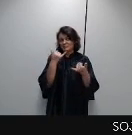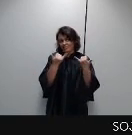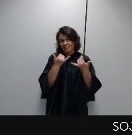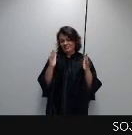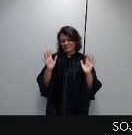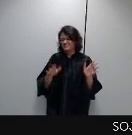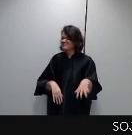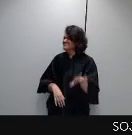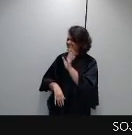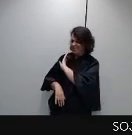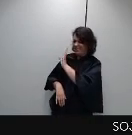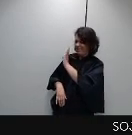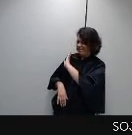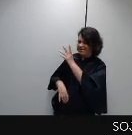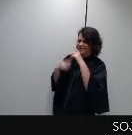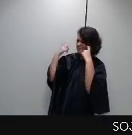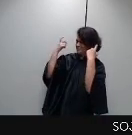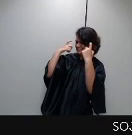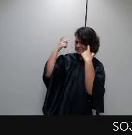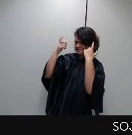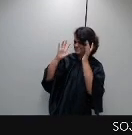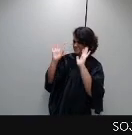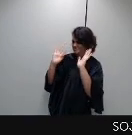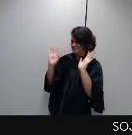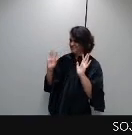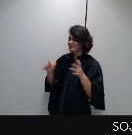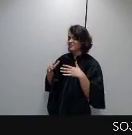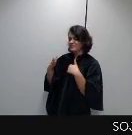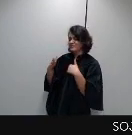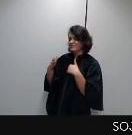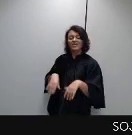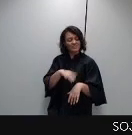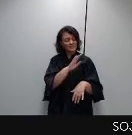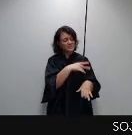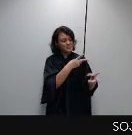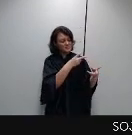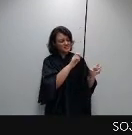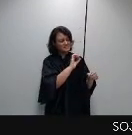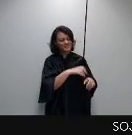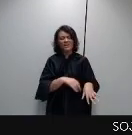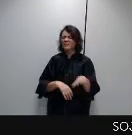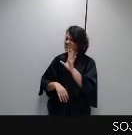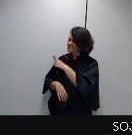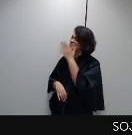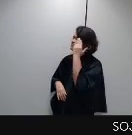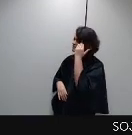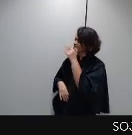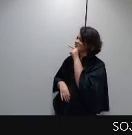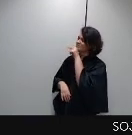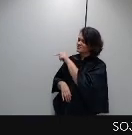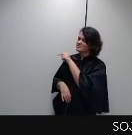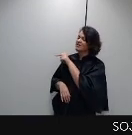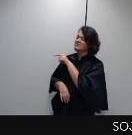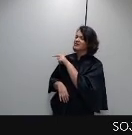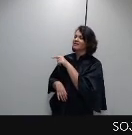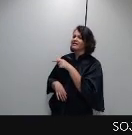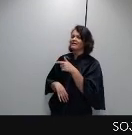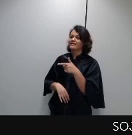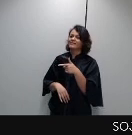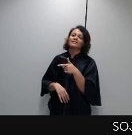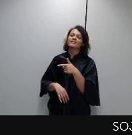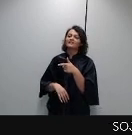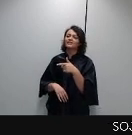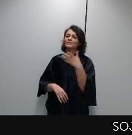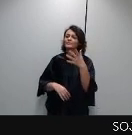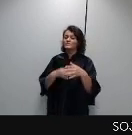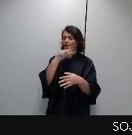isso nesse caso o muito carinho de vamos escolher ouvir pelas referências inclusive que você não só pelos argumentos